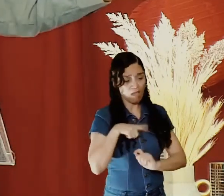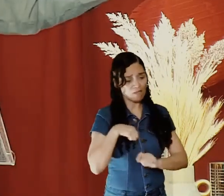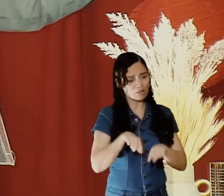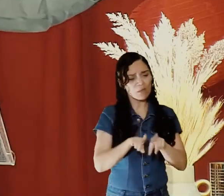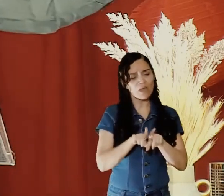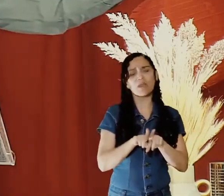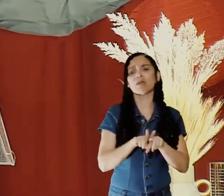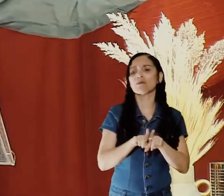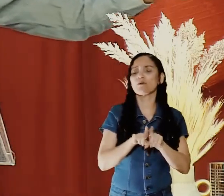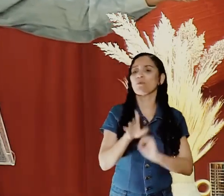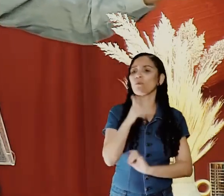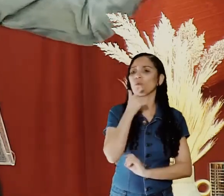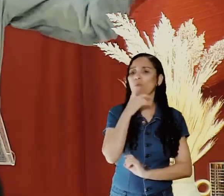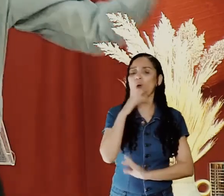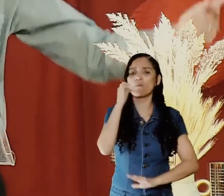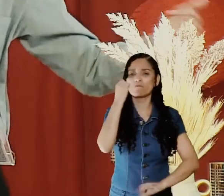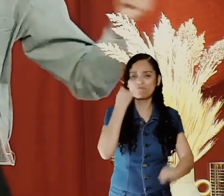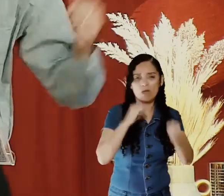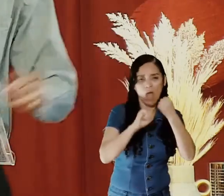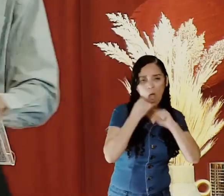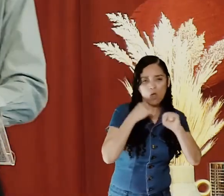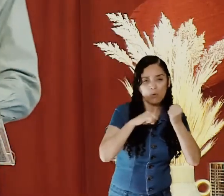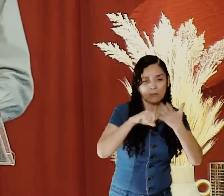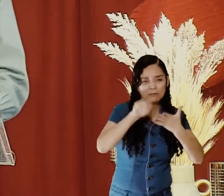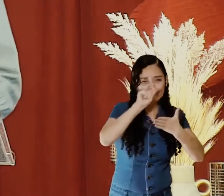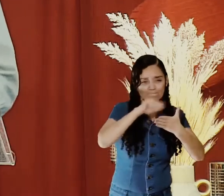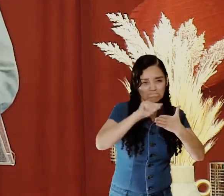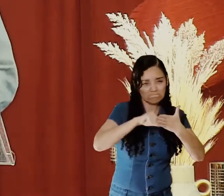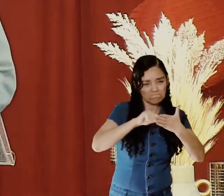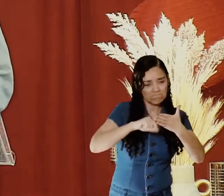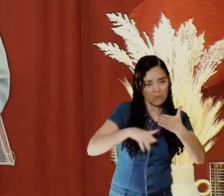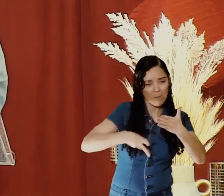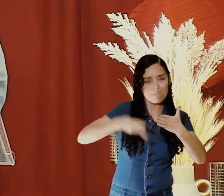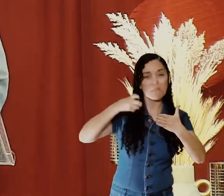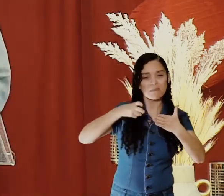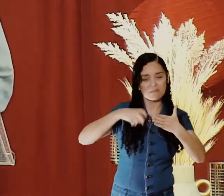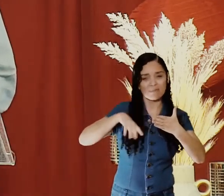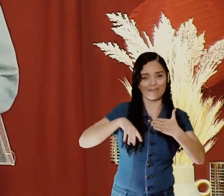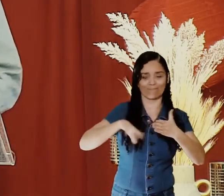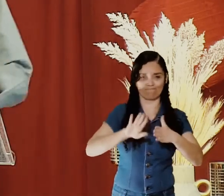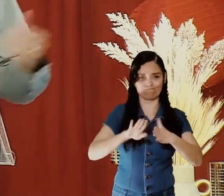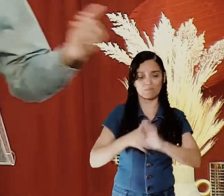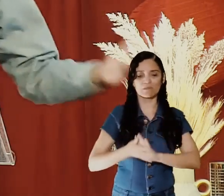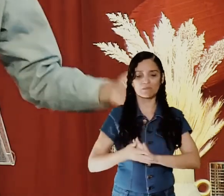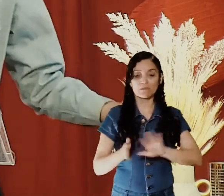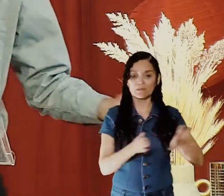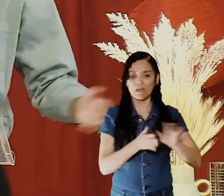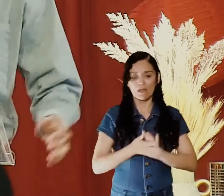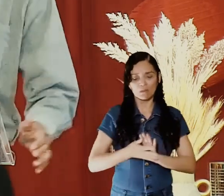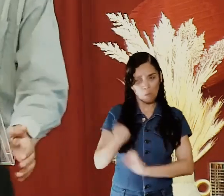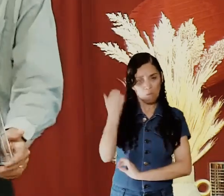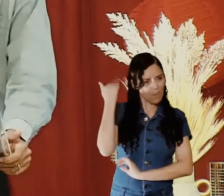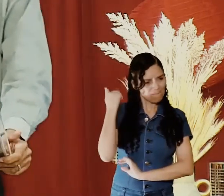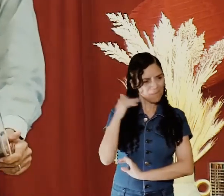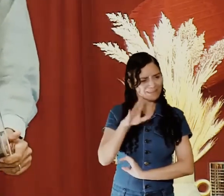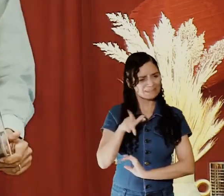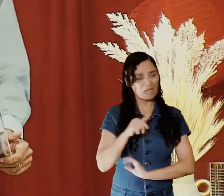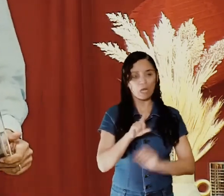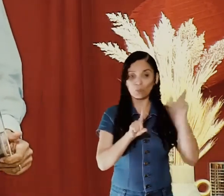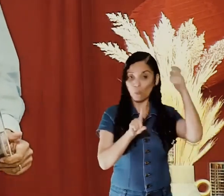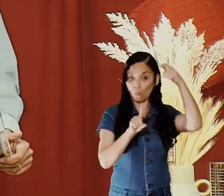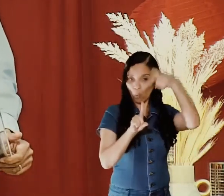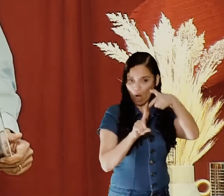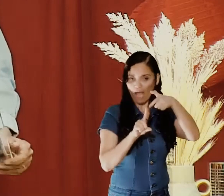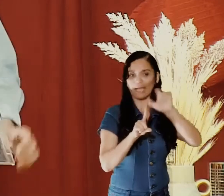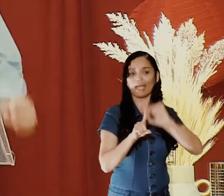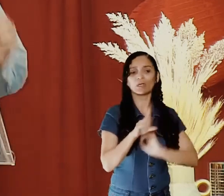Naqueles dias foi publicado um decreto de César Augusto, também a referência do verso